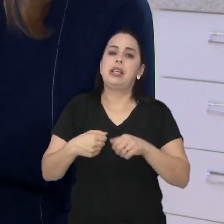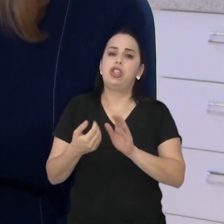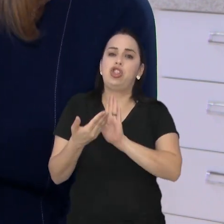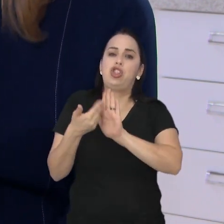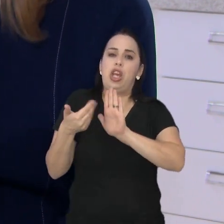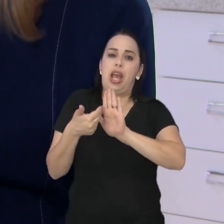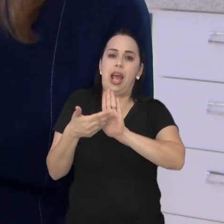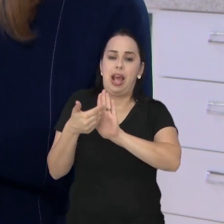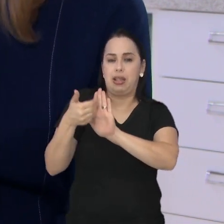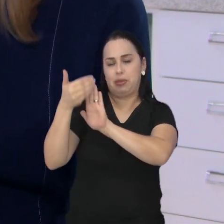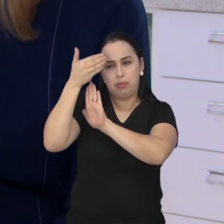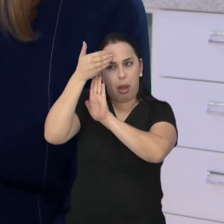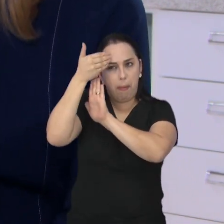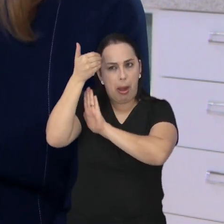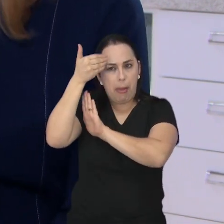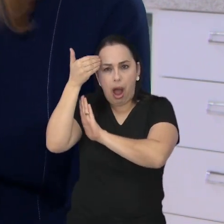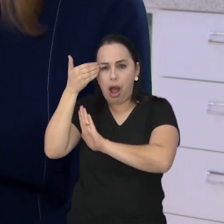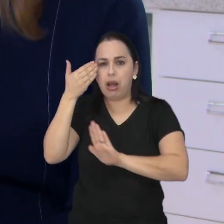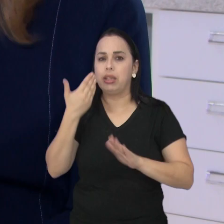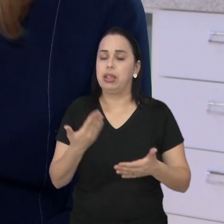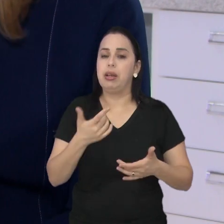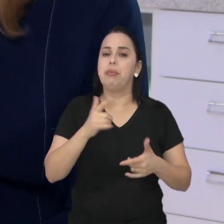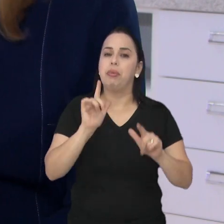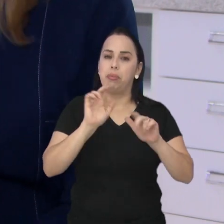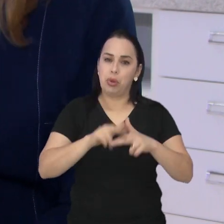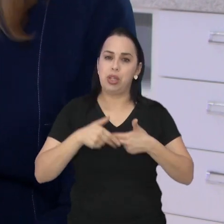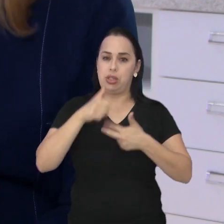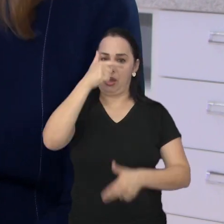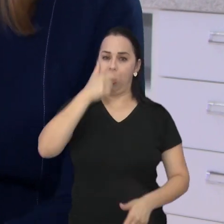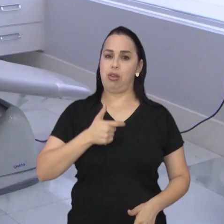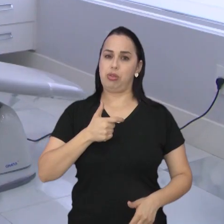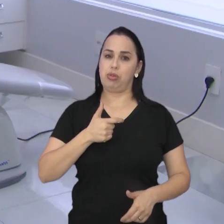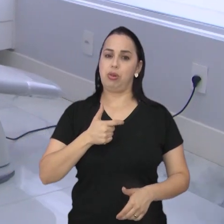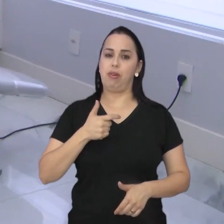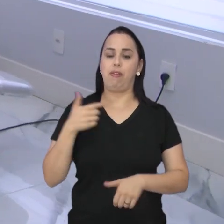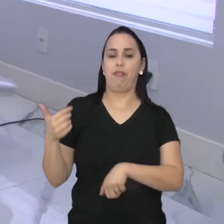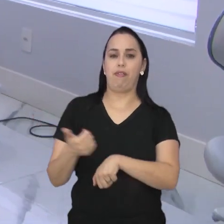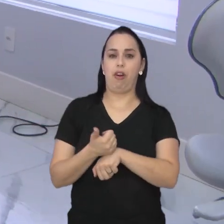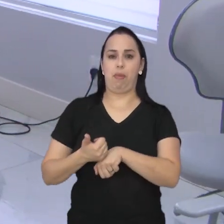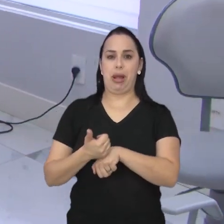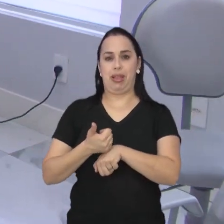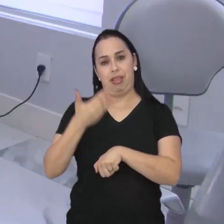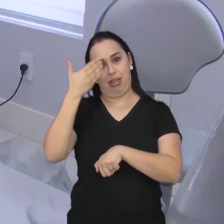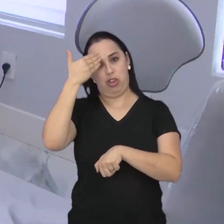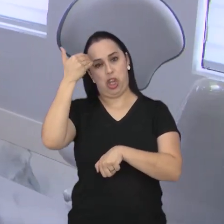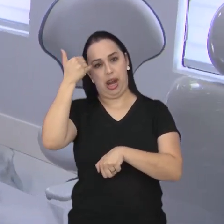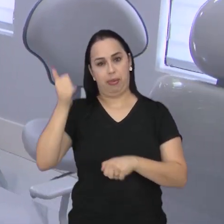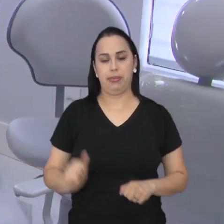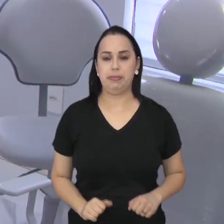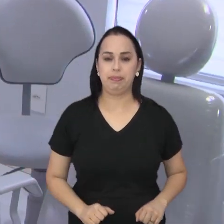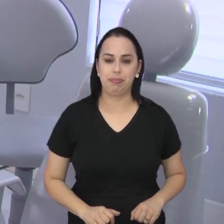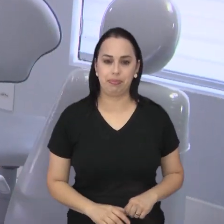Então, a gente precisa da parte de remoção também. Então, eu sou especialista na clínica dessa área.